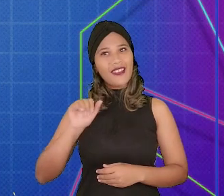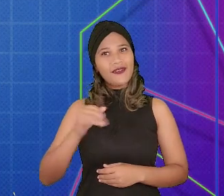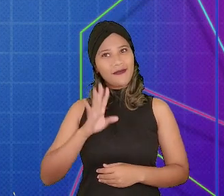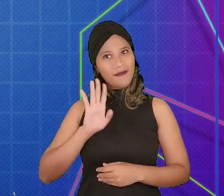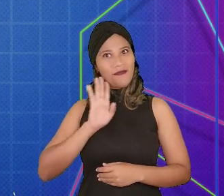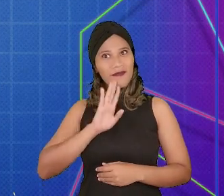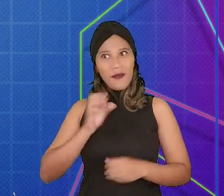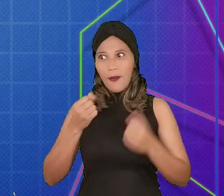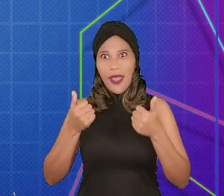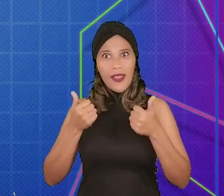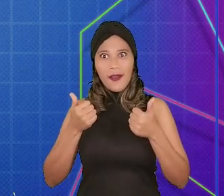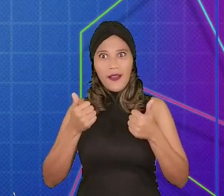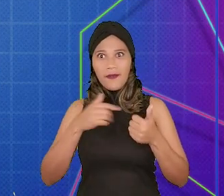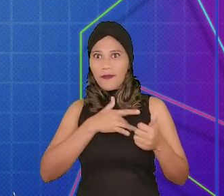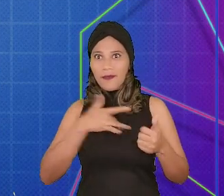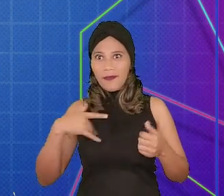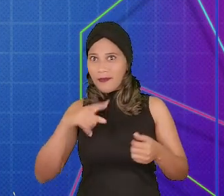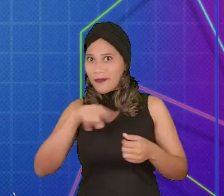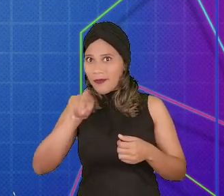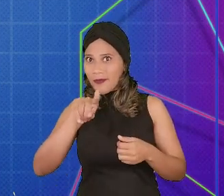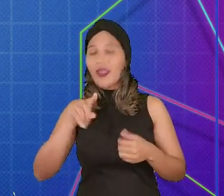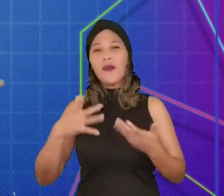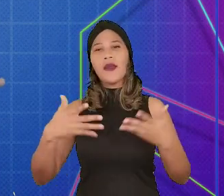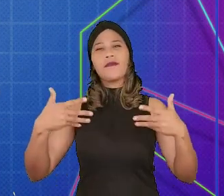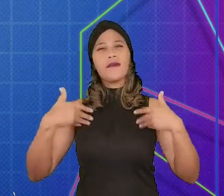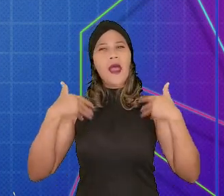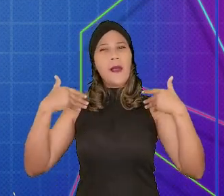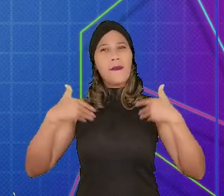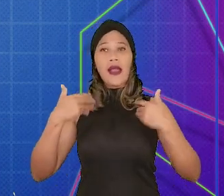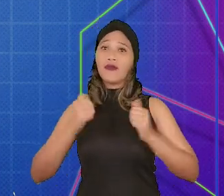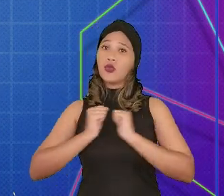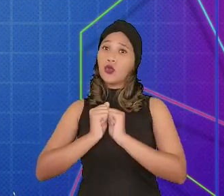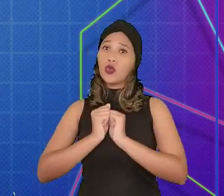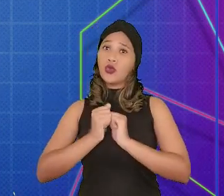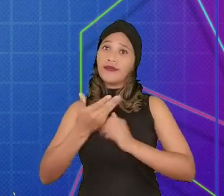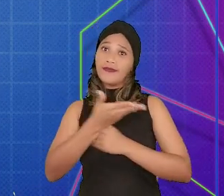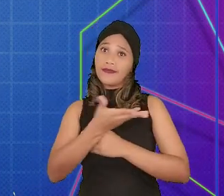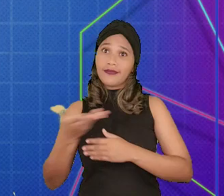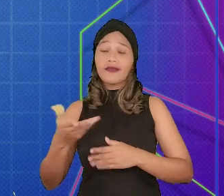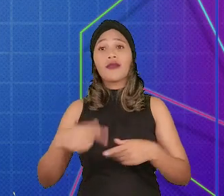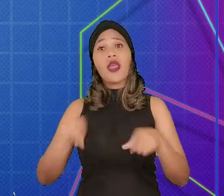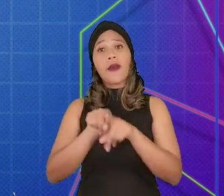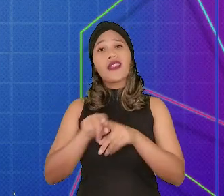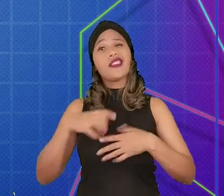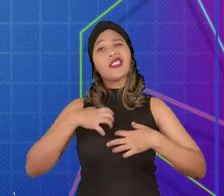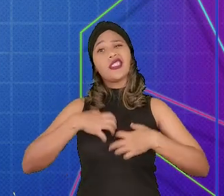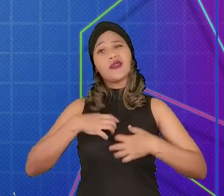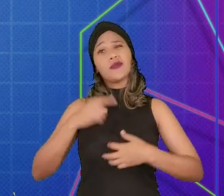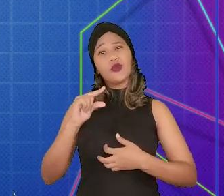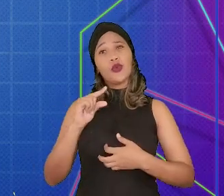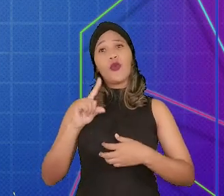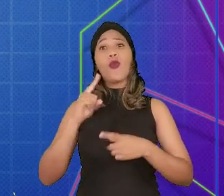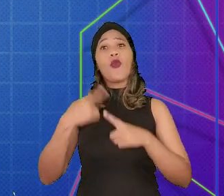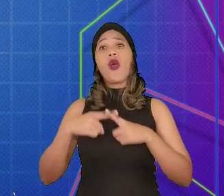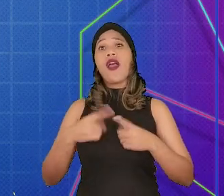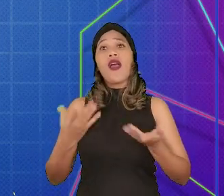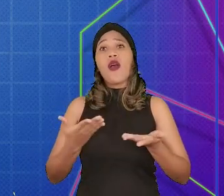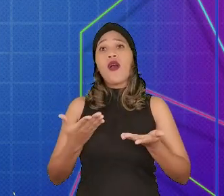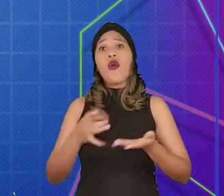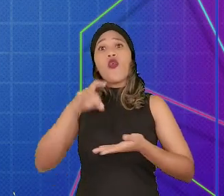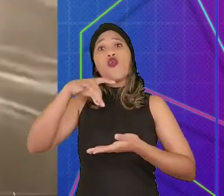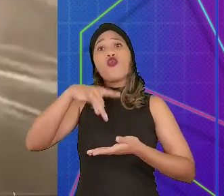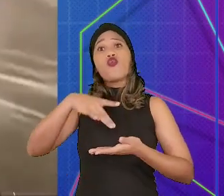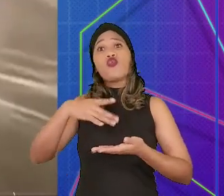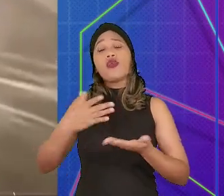E aí, pessoal, beleza? Bom, apesar de estar muito animada por estar aqui com vocês, também estou chateada por ser a nossa